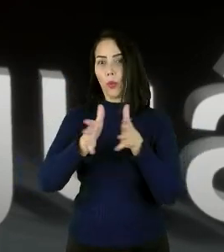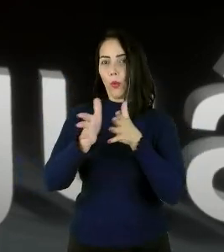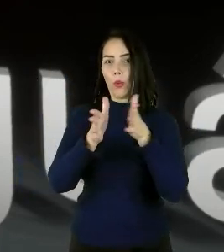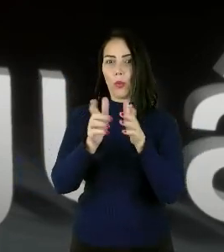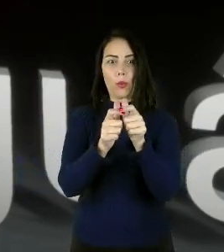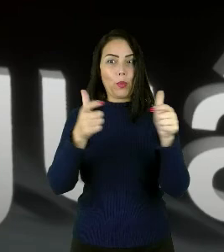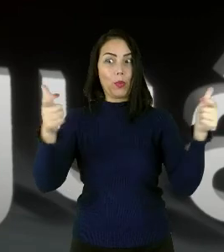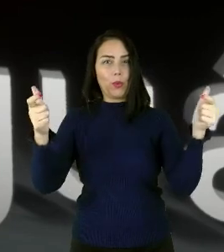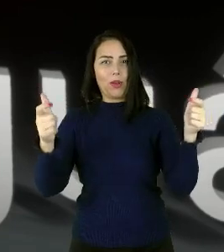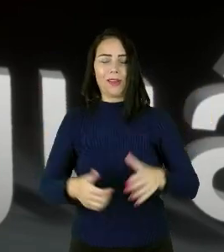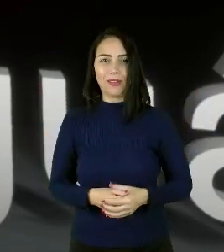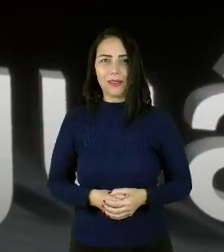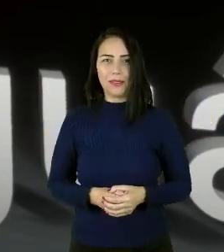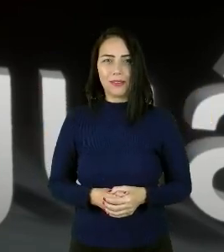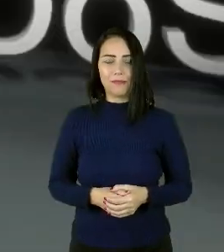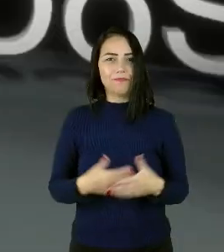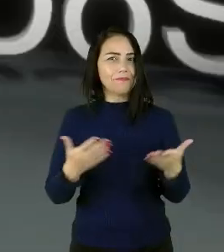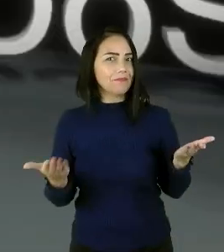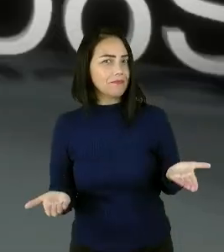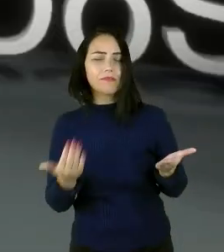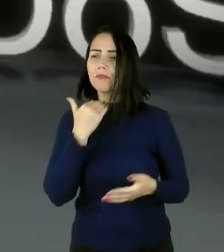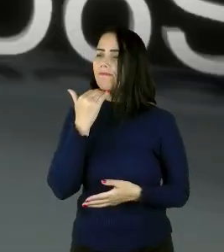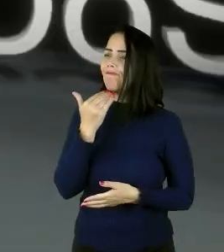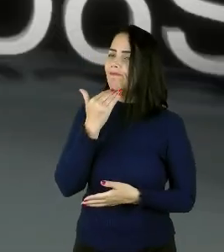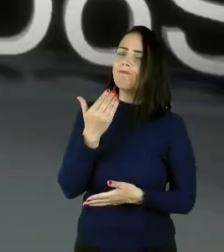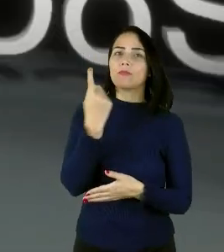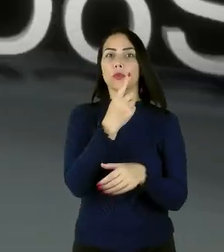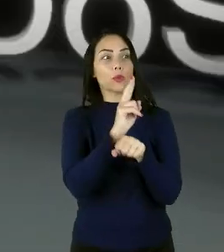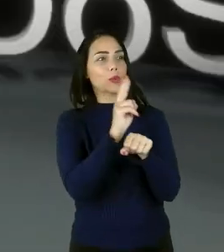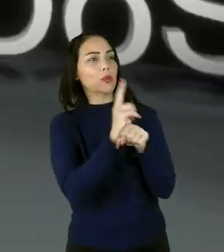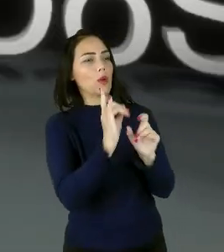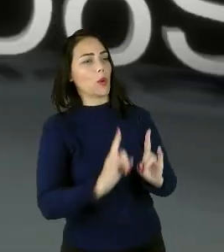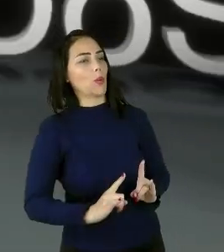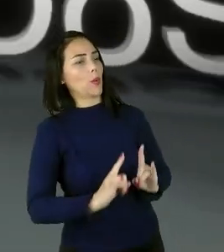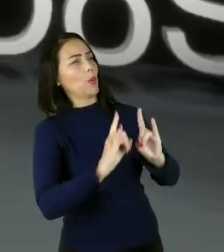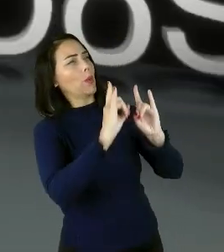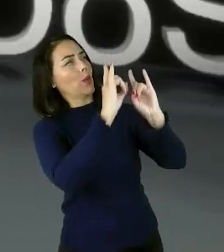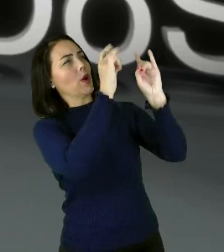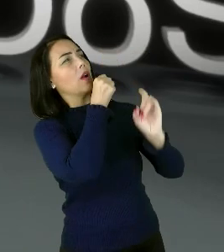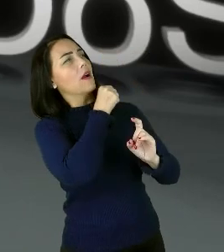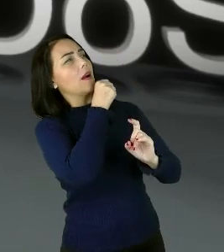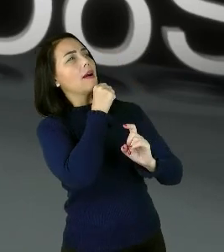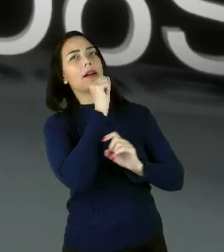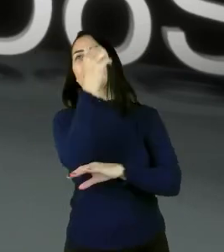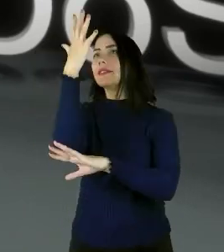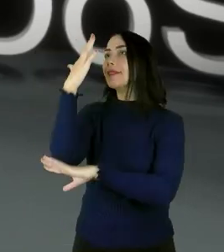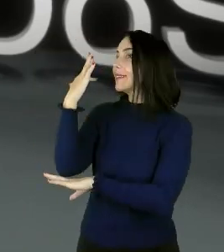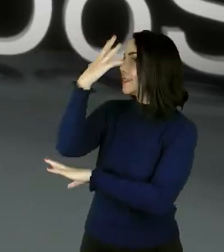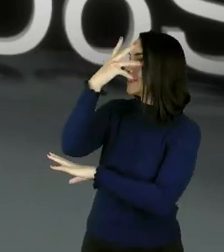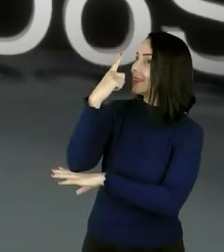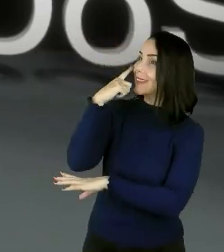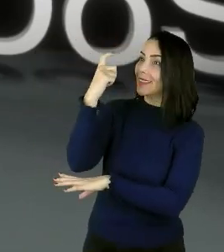amplo um pouco adianta conservarmos edifícios antigos paisagens interessantes